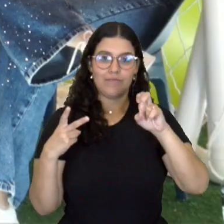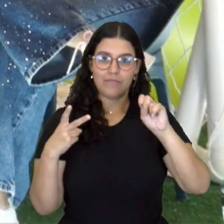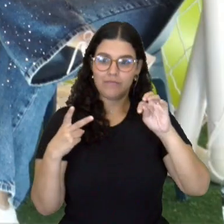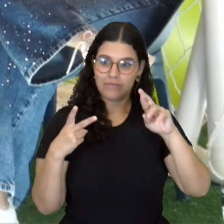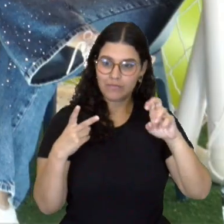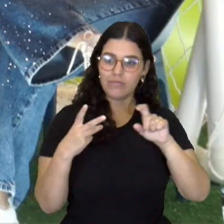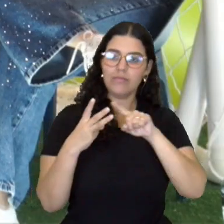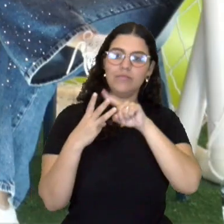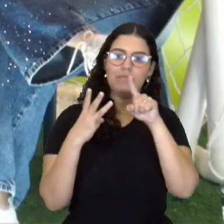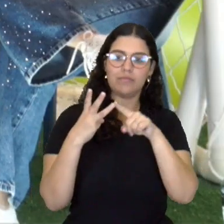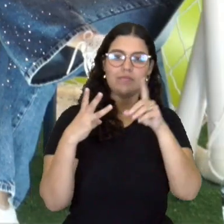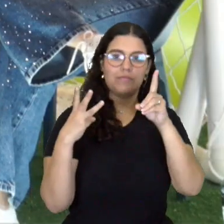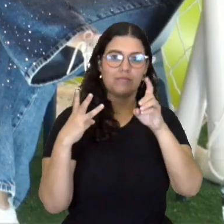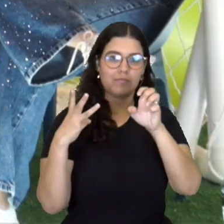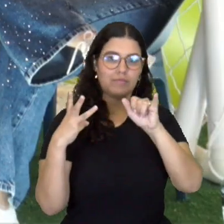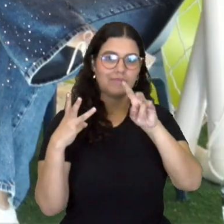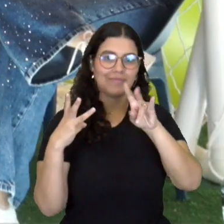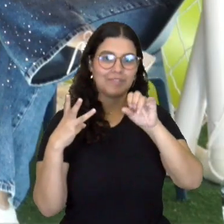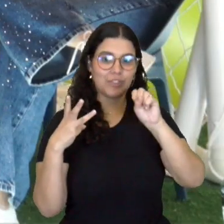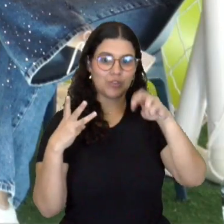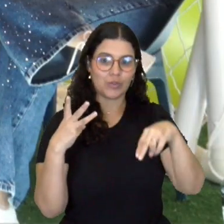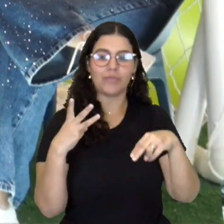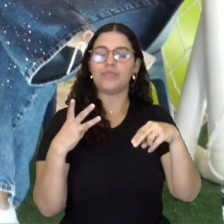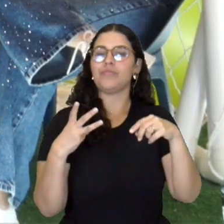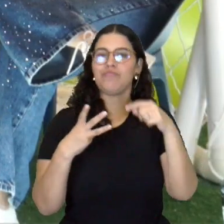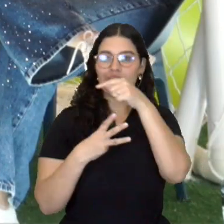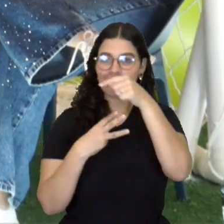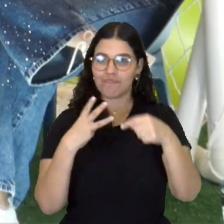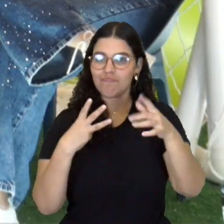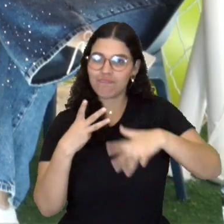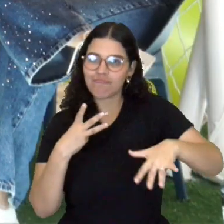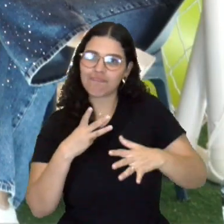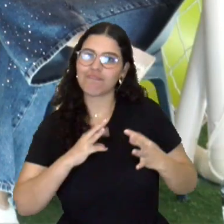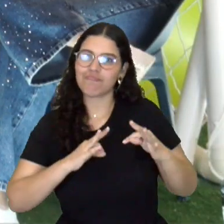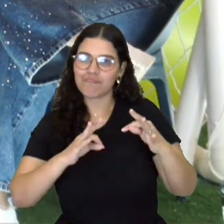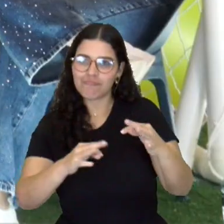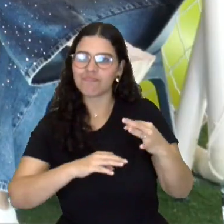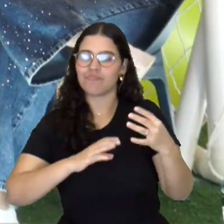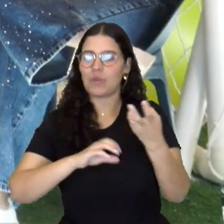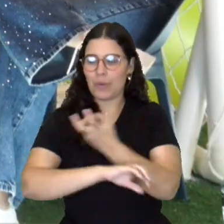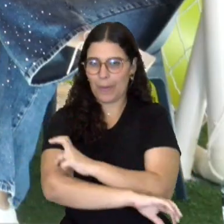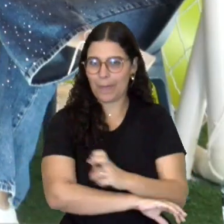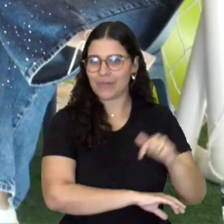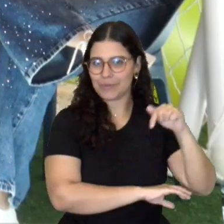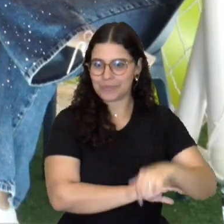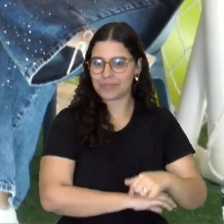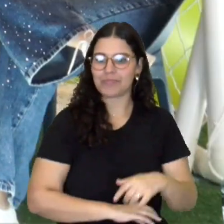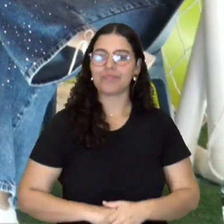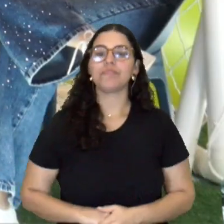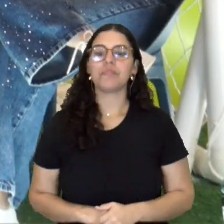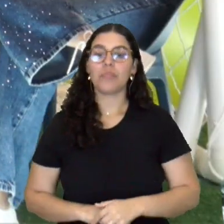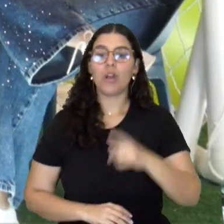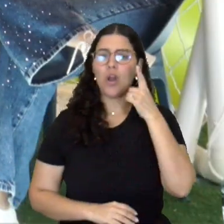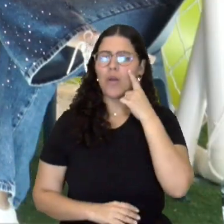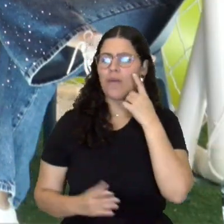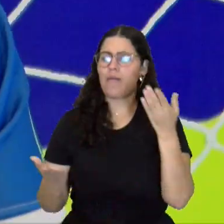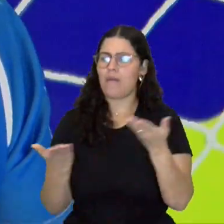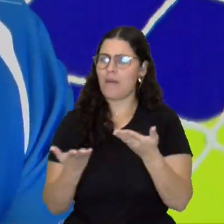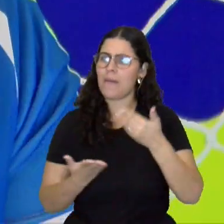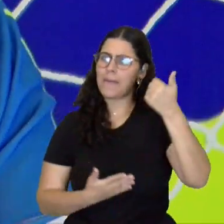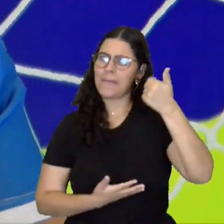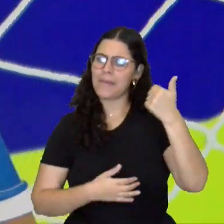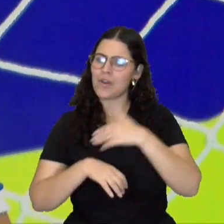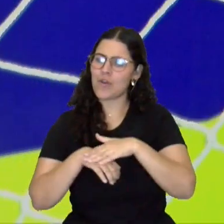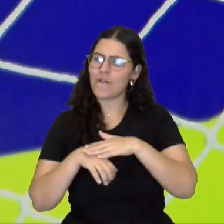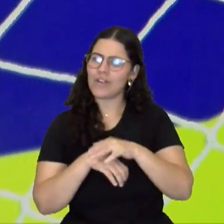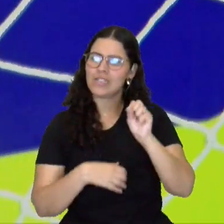rede, e Davidson, professor da UTEC Nova Descoberta. Primeiro vamos começar com Sinara, pelo menos agora,